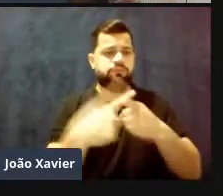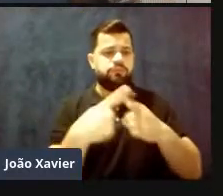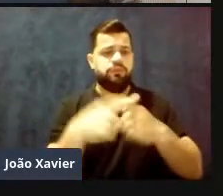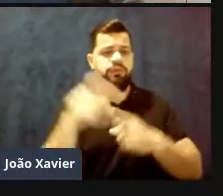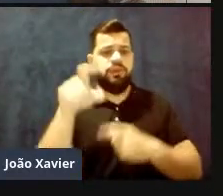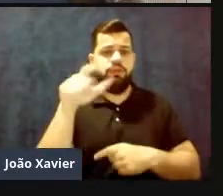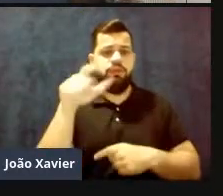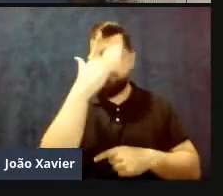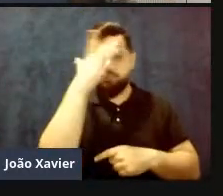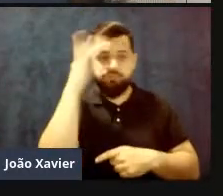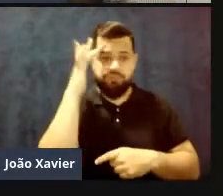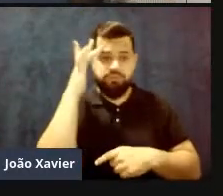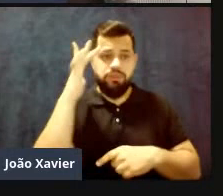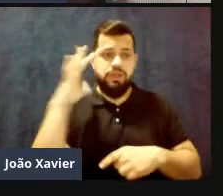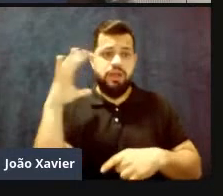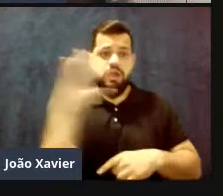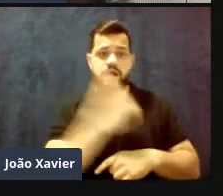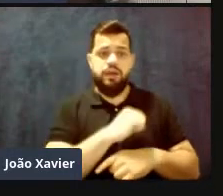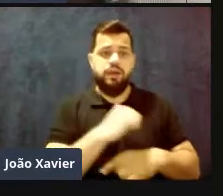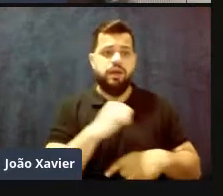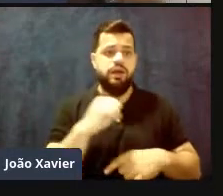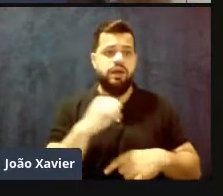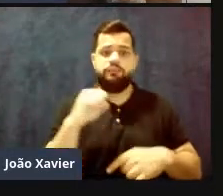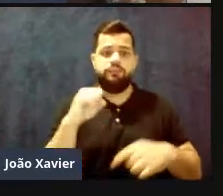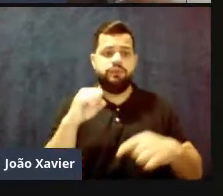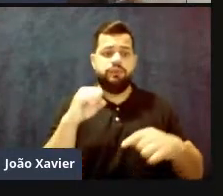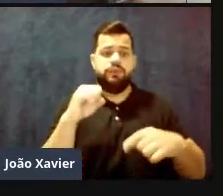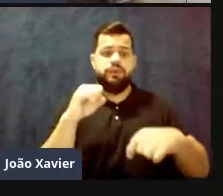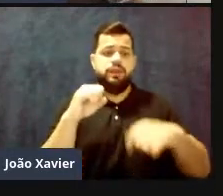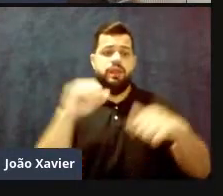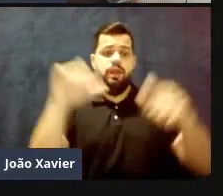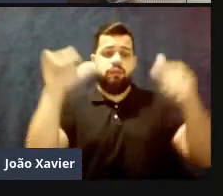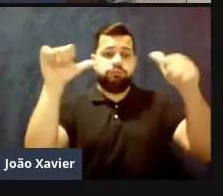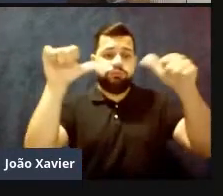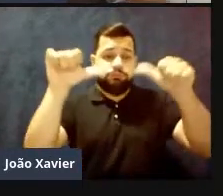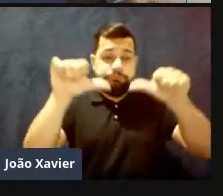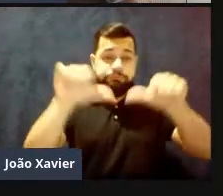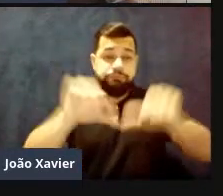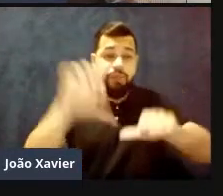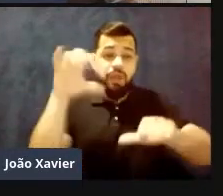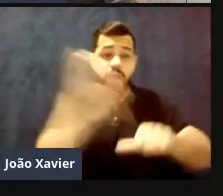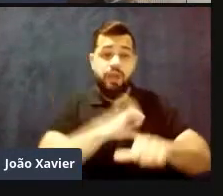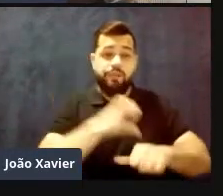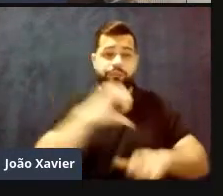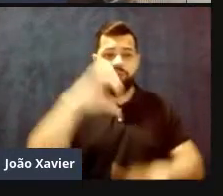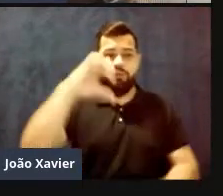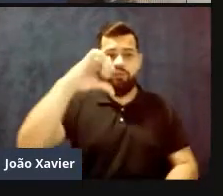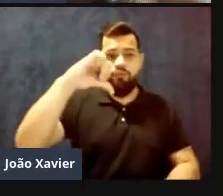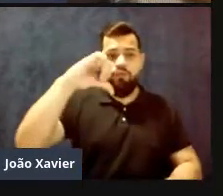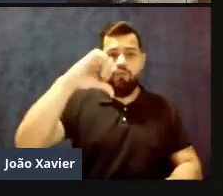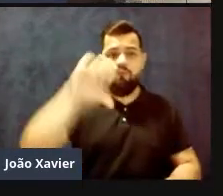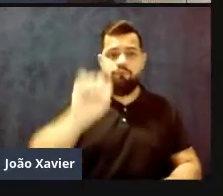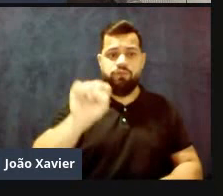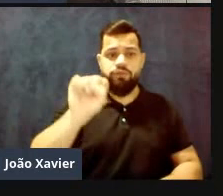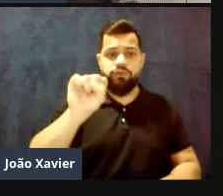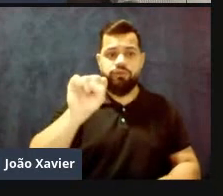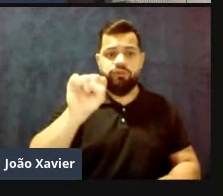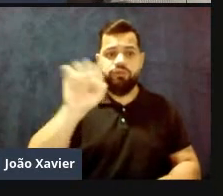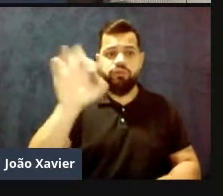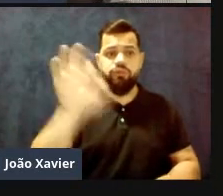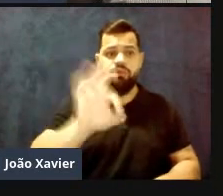que descompensa muito rápido. Ele é um paciente que está saturando a 98% em ar ambiente, conversando com você, e ele tem uma